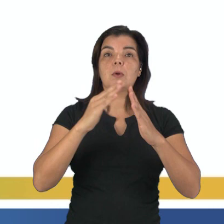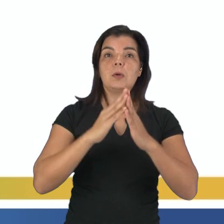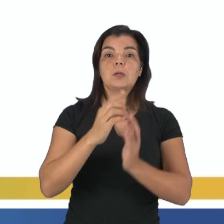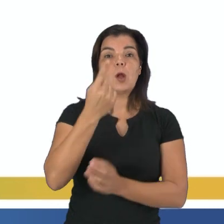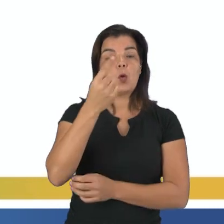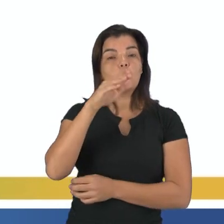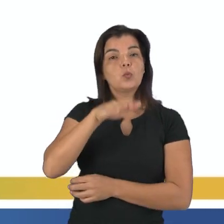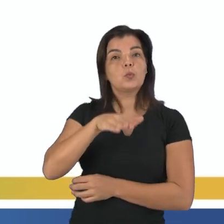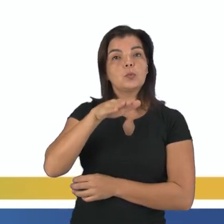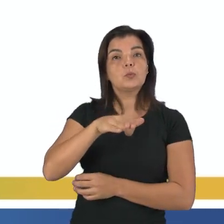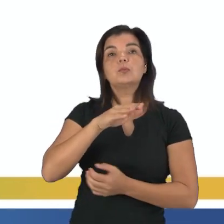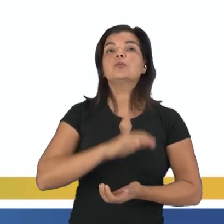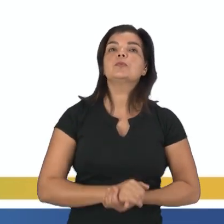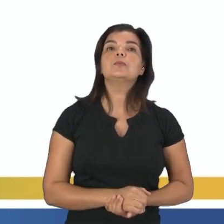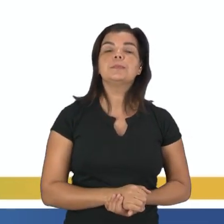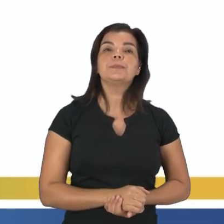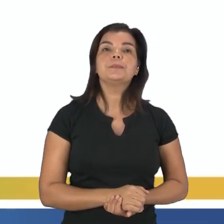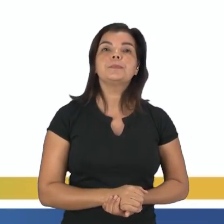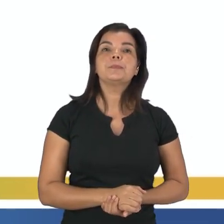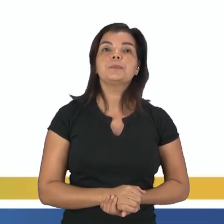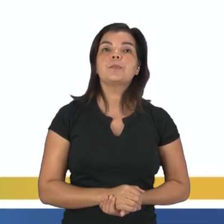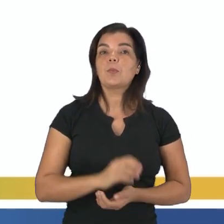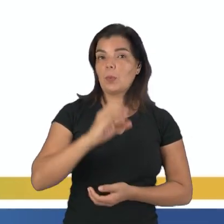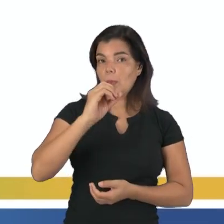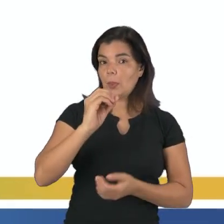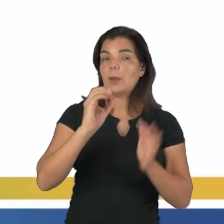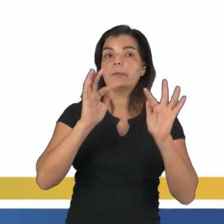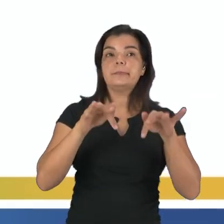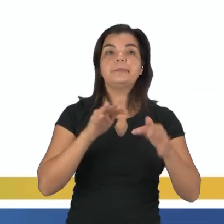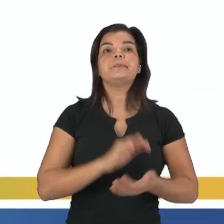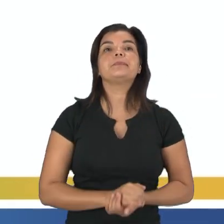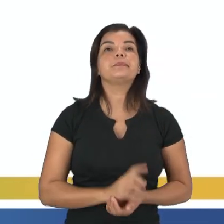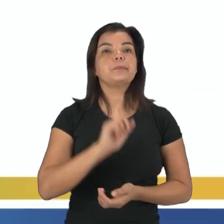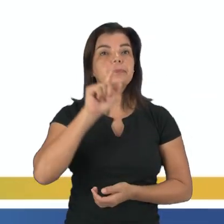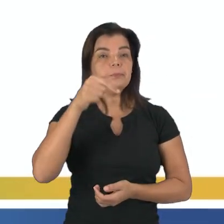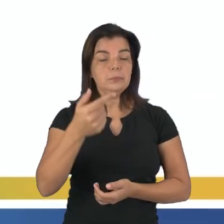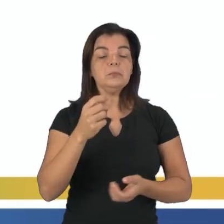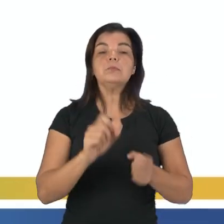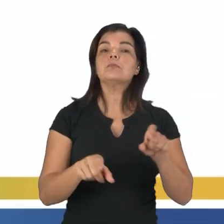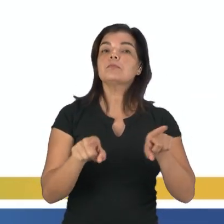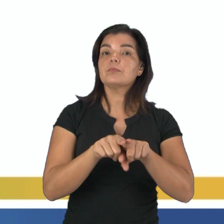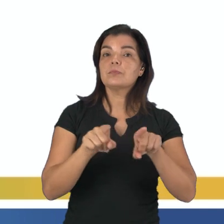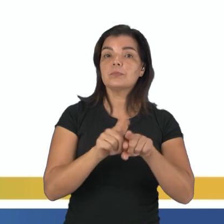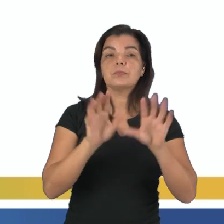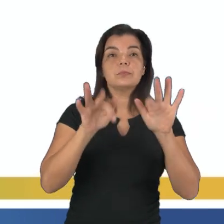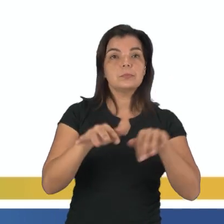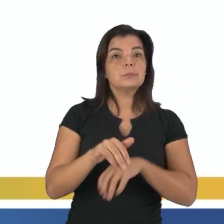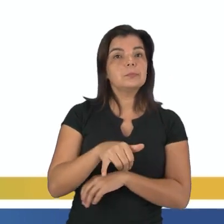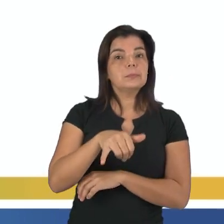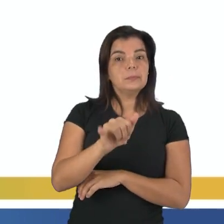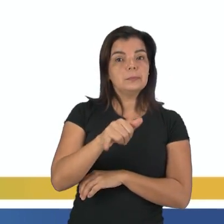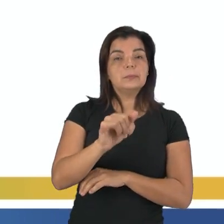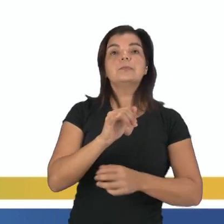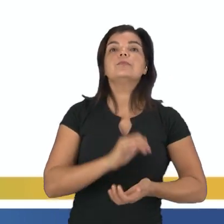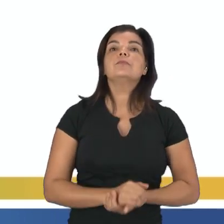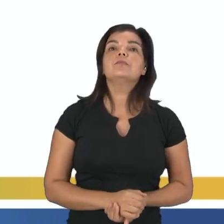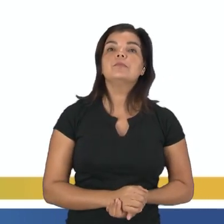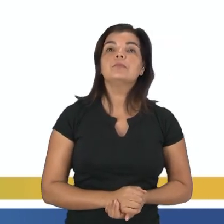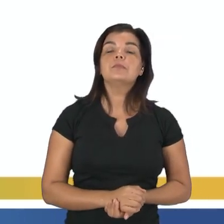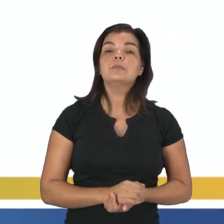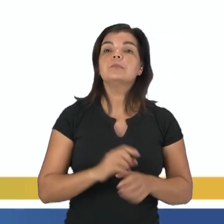Novamente eu coloquei o ES porque go é um verbo que termina em O. Outra exceção são aqueles verbos que terminam em